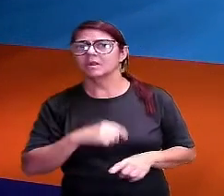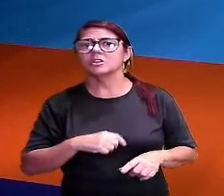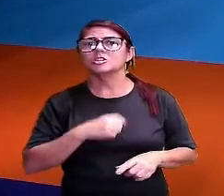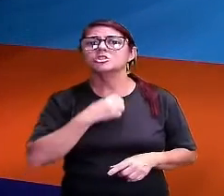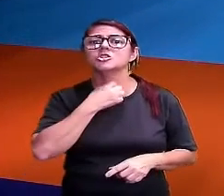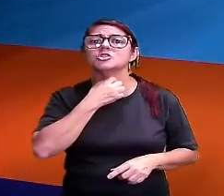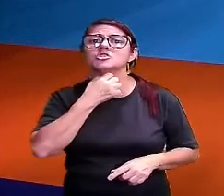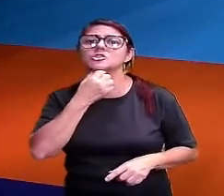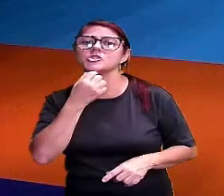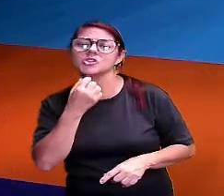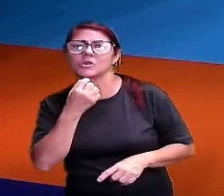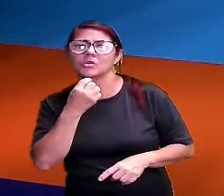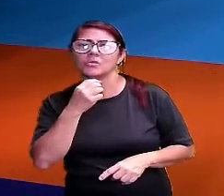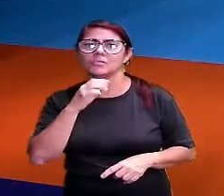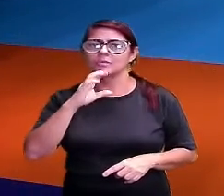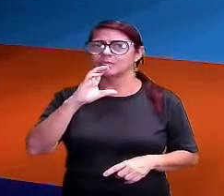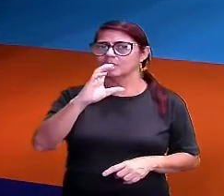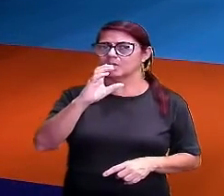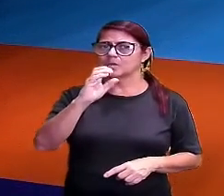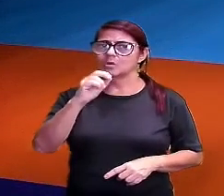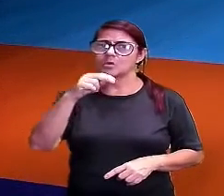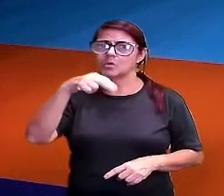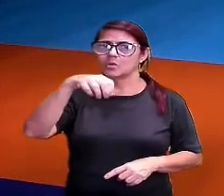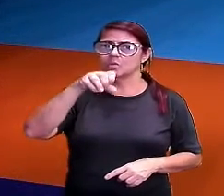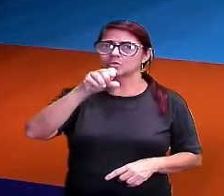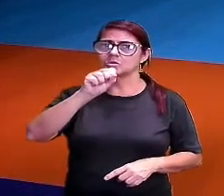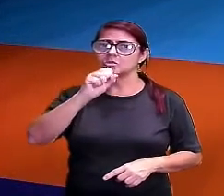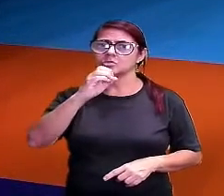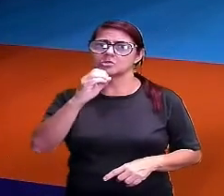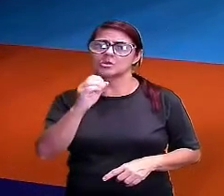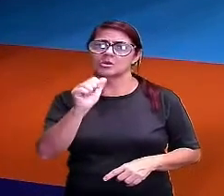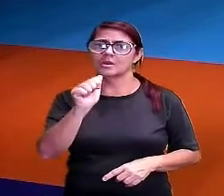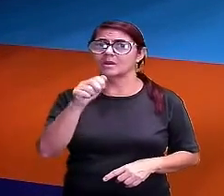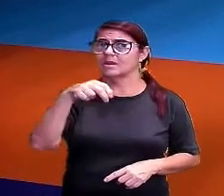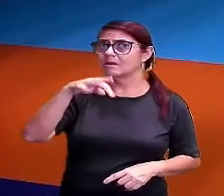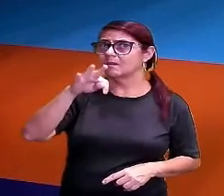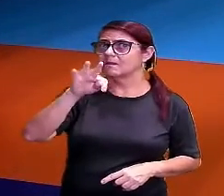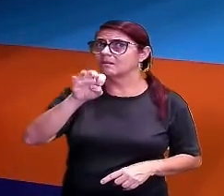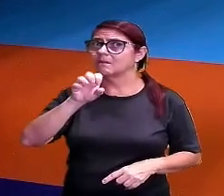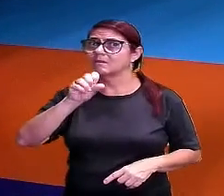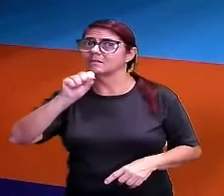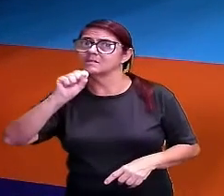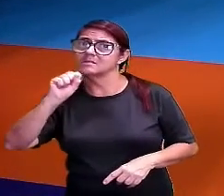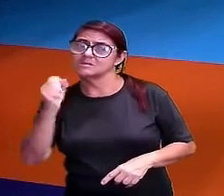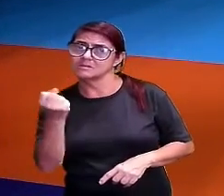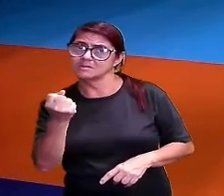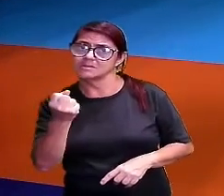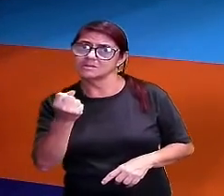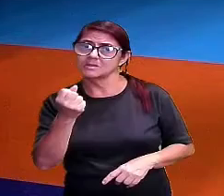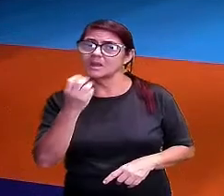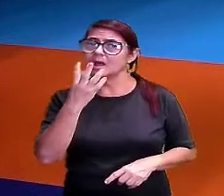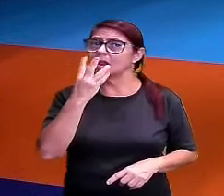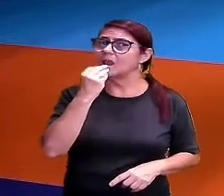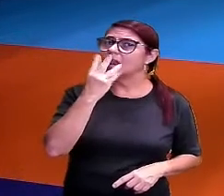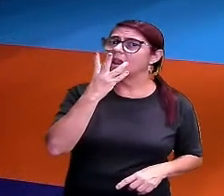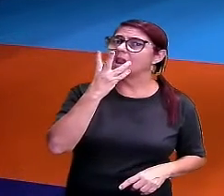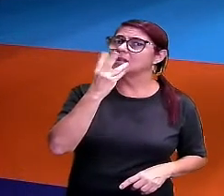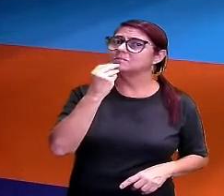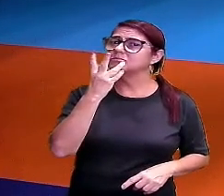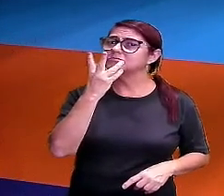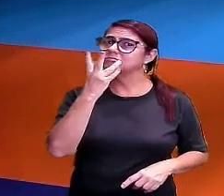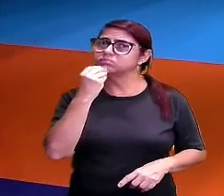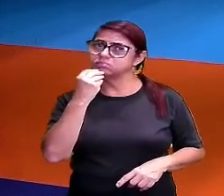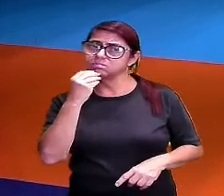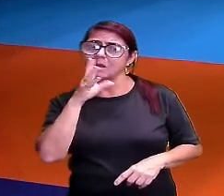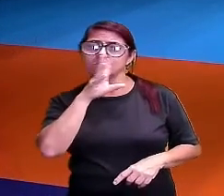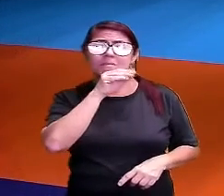de consoantes bilabiais, porque os nossos lábios, superior e inferior, eles se